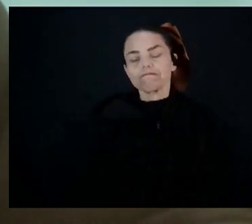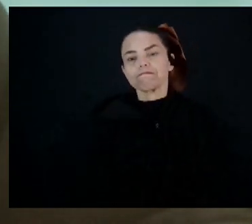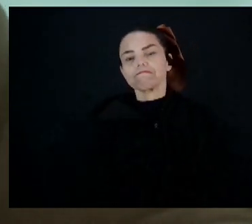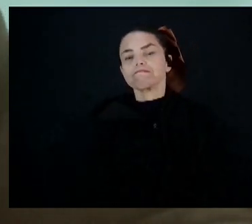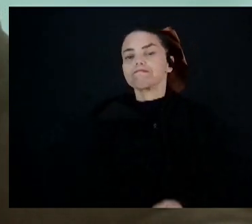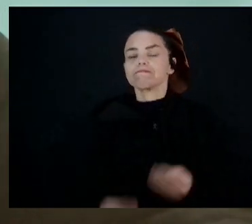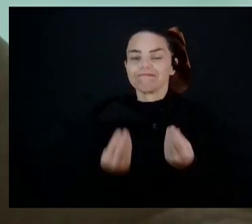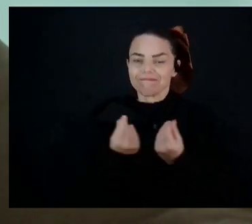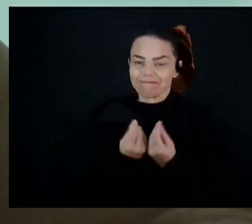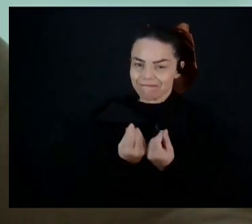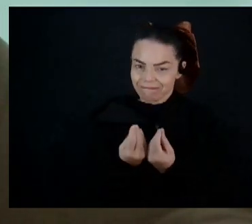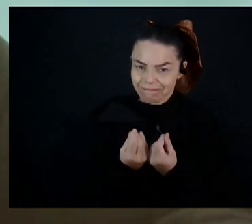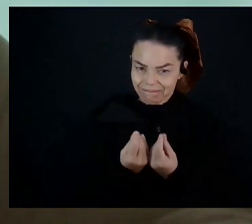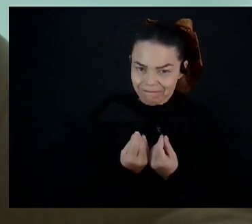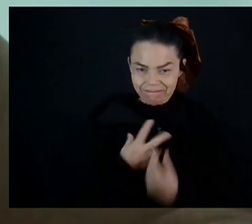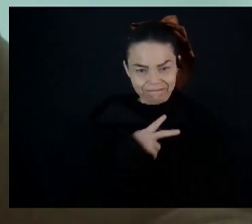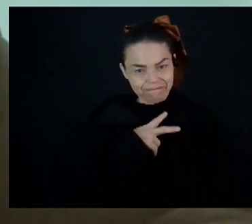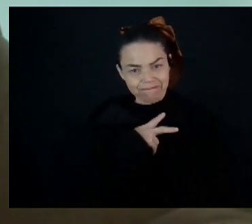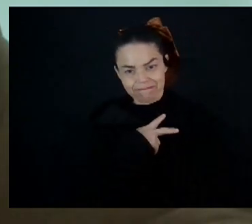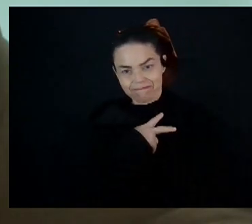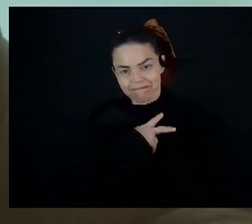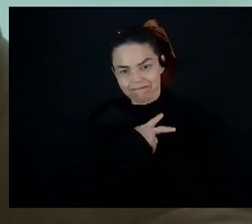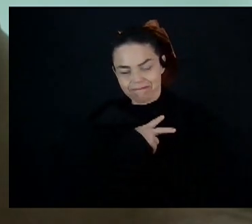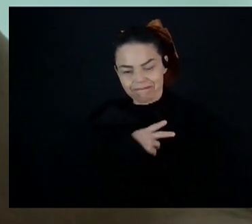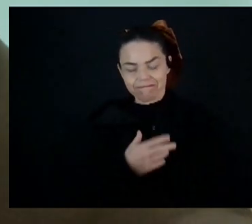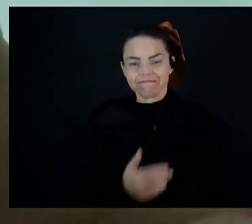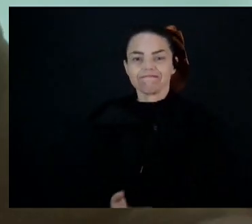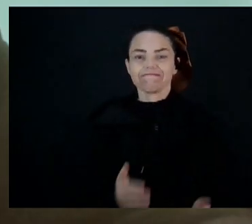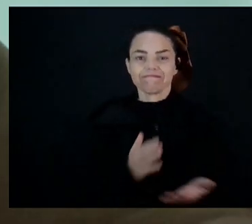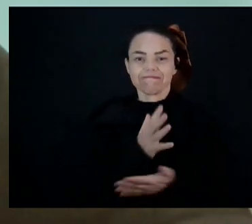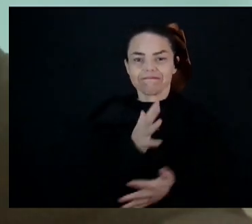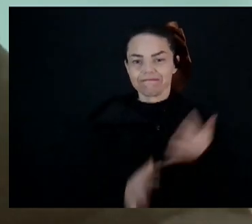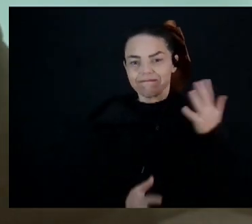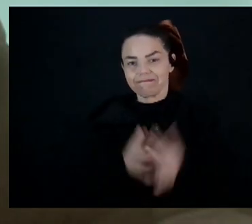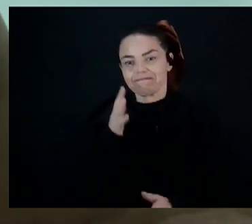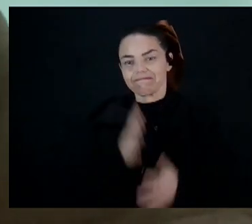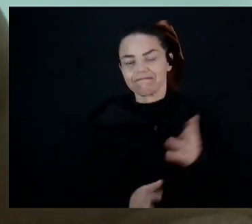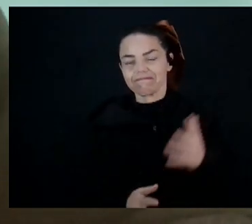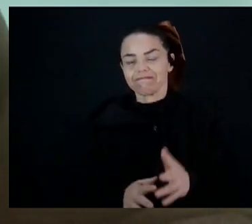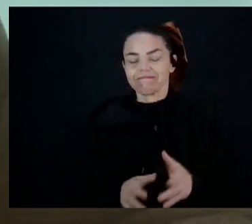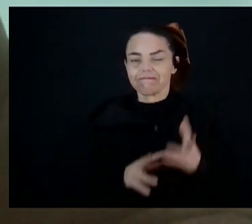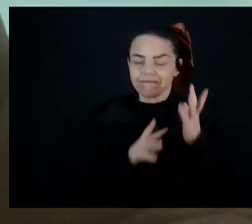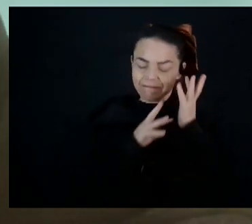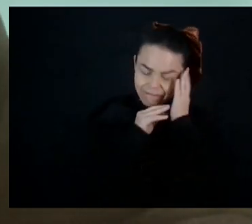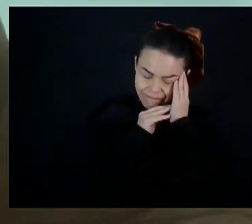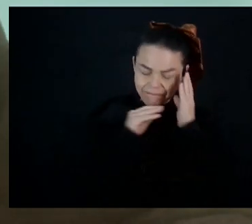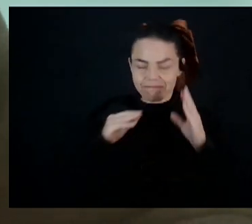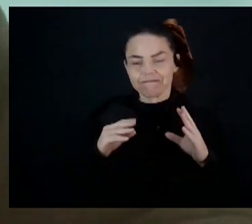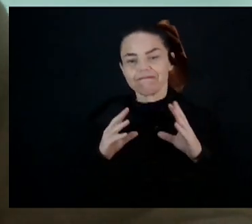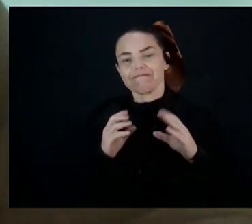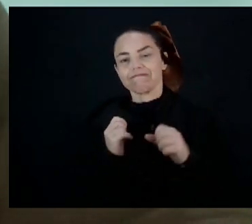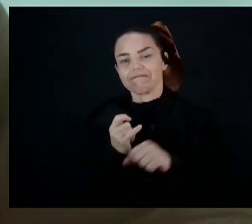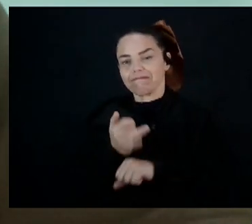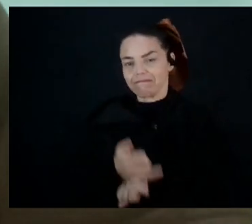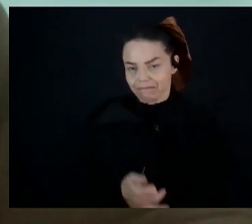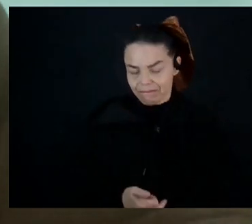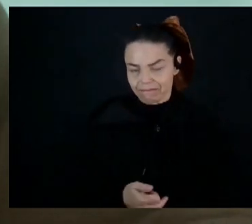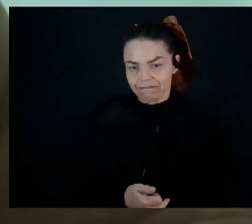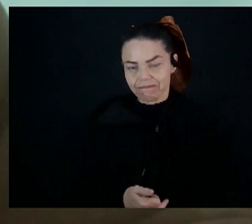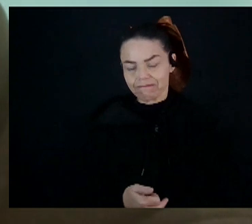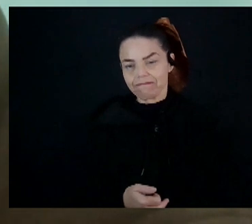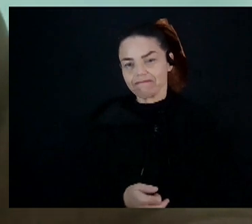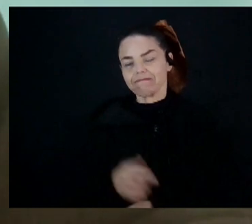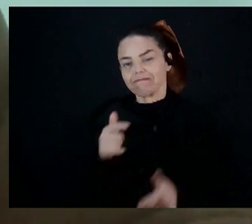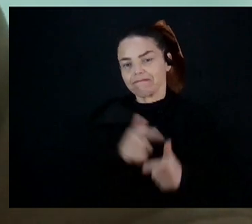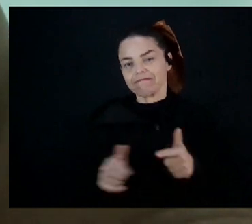sensibilidade individual, eu vou tirar esse horário que é da noite. Então, para alguém que já tem um problema de iniciar e manter o sono, isso